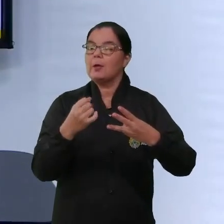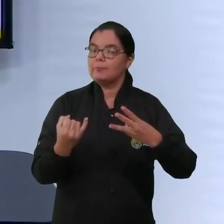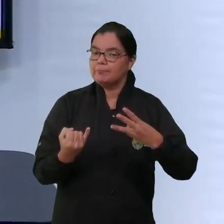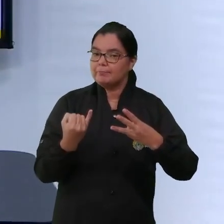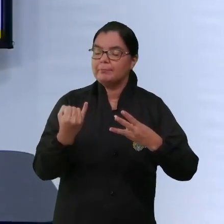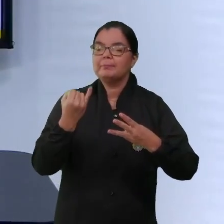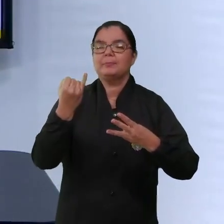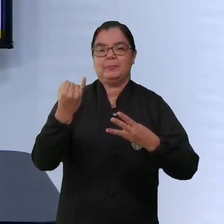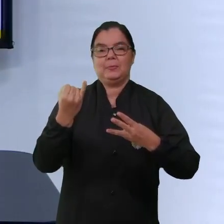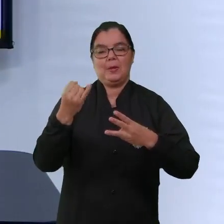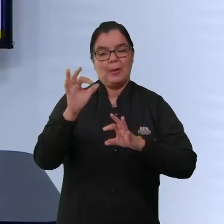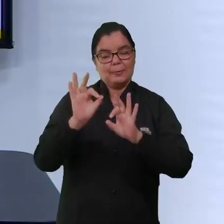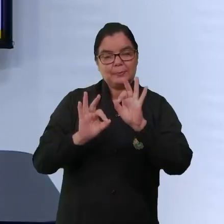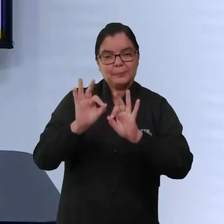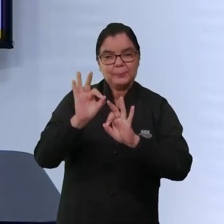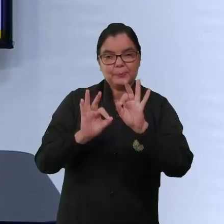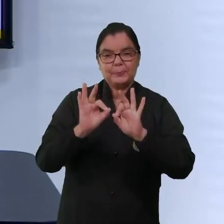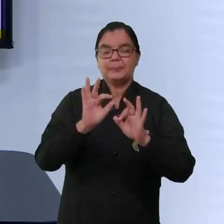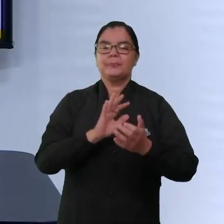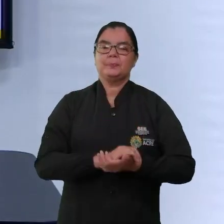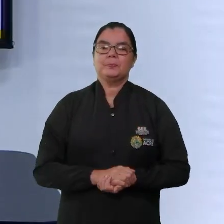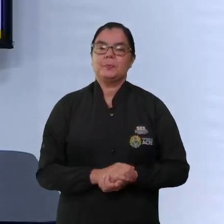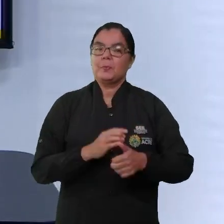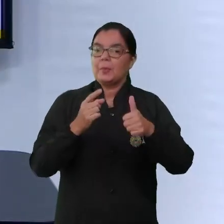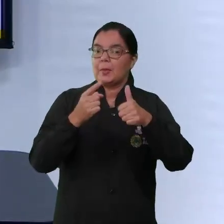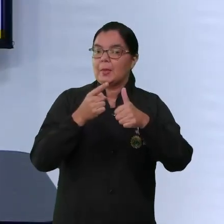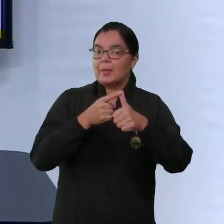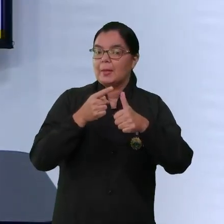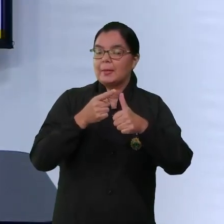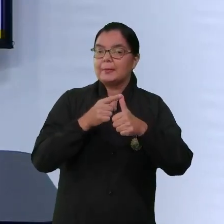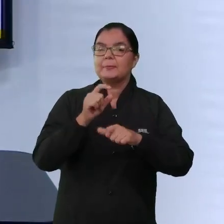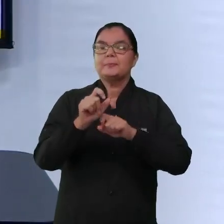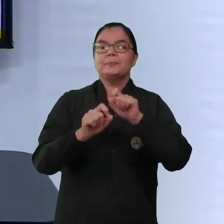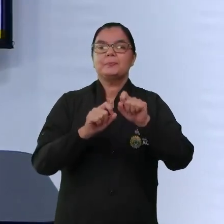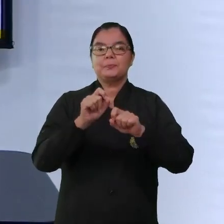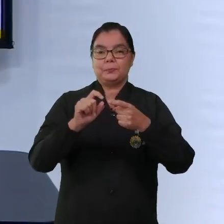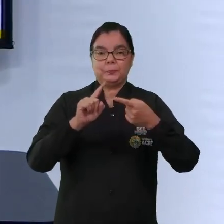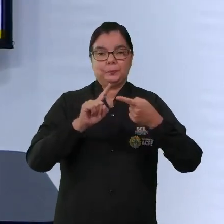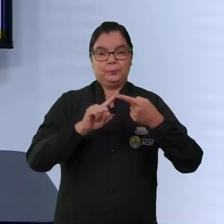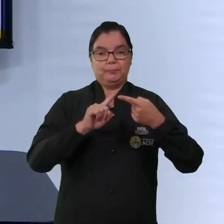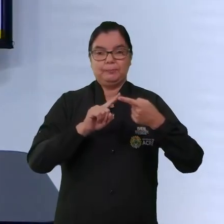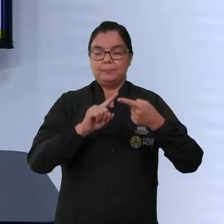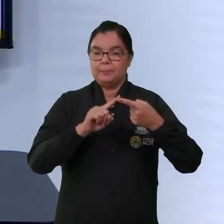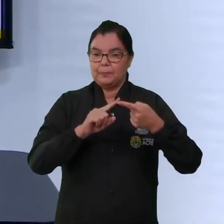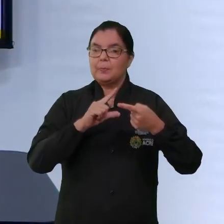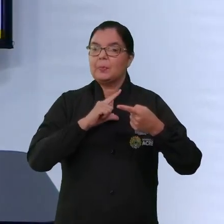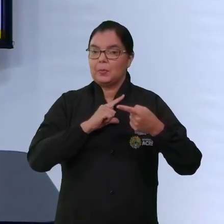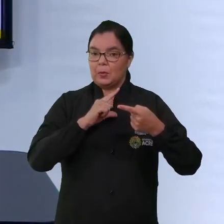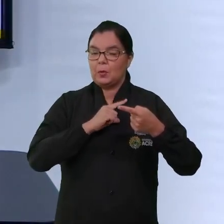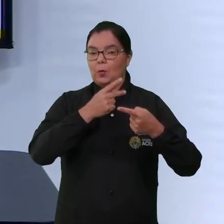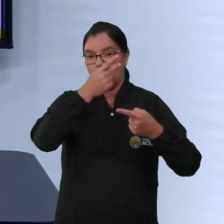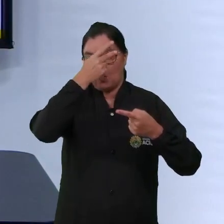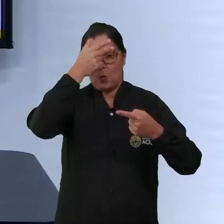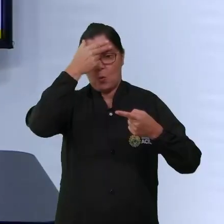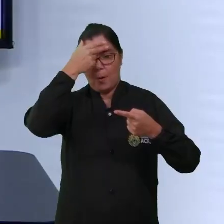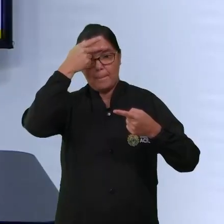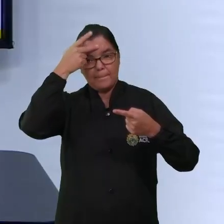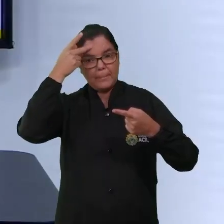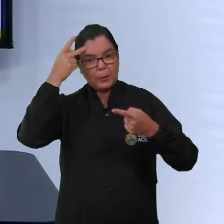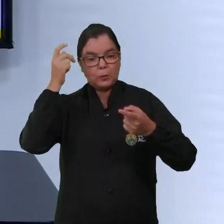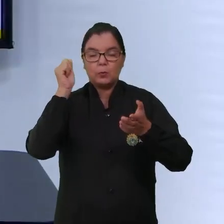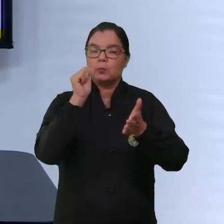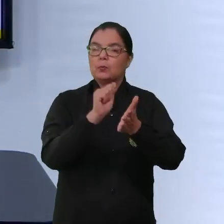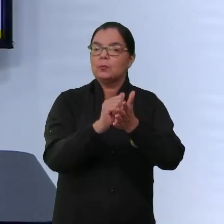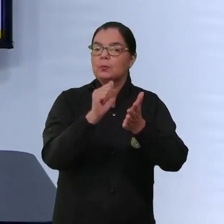aí essa formação, tá certo? O primeiro elemento eu preciso ter um autor que seja